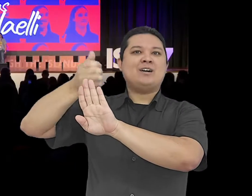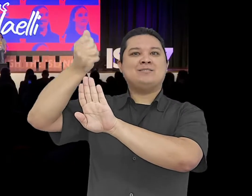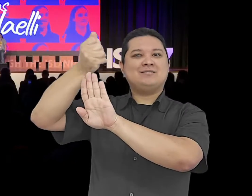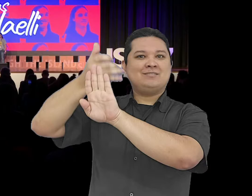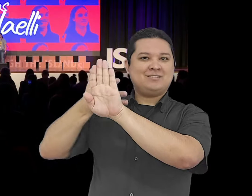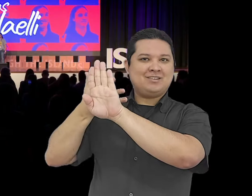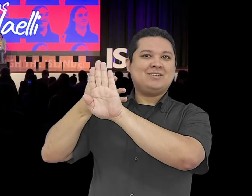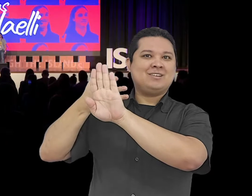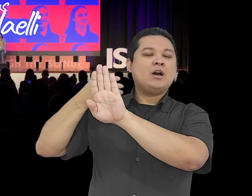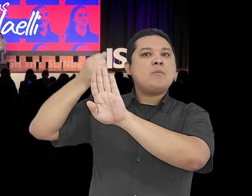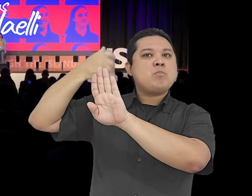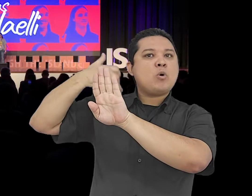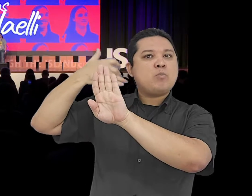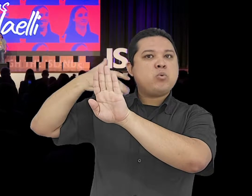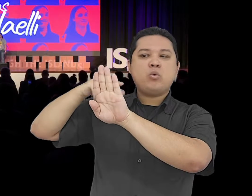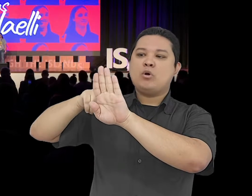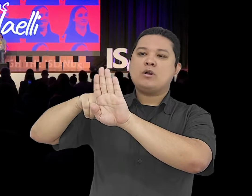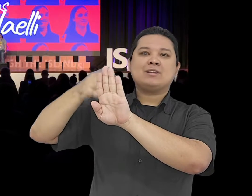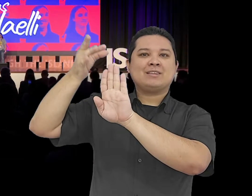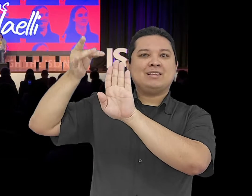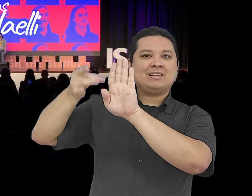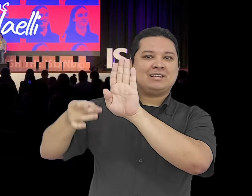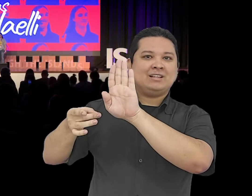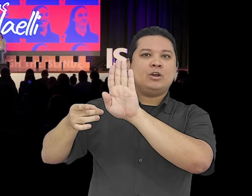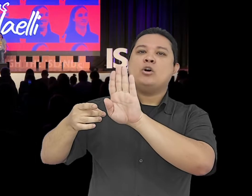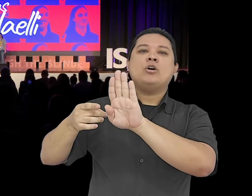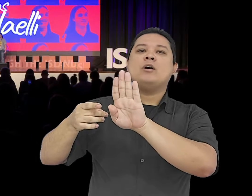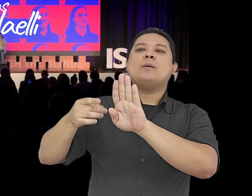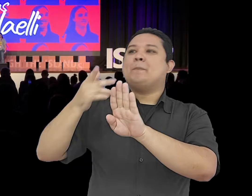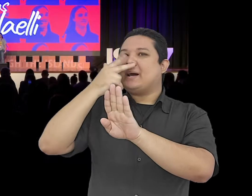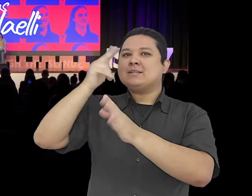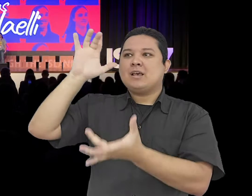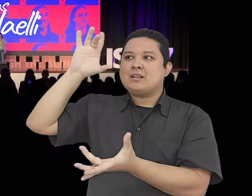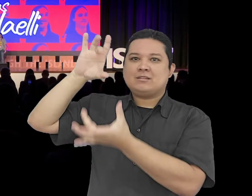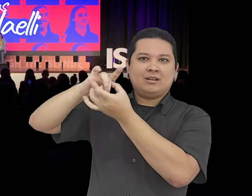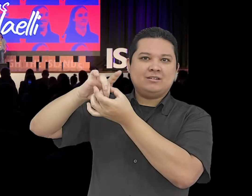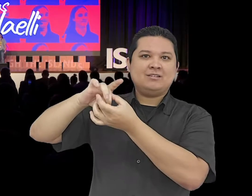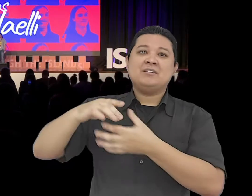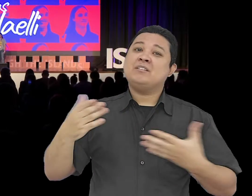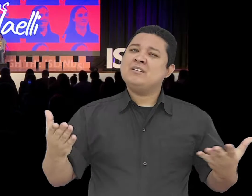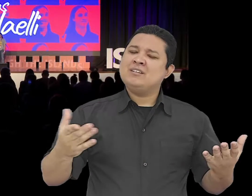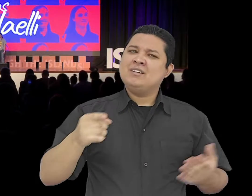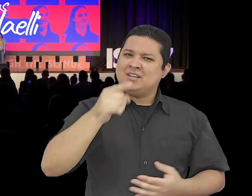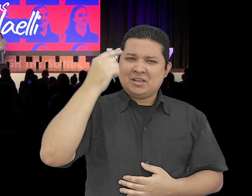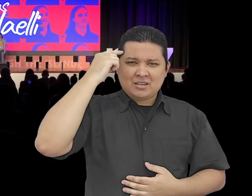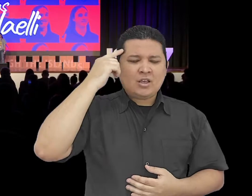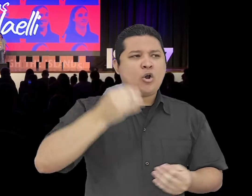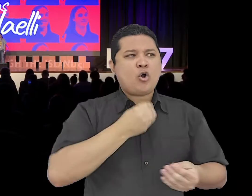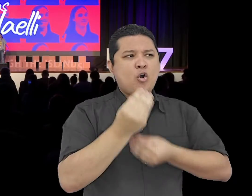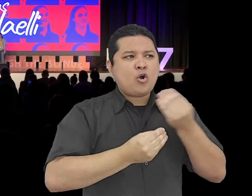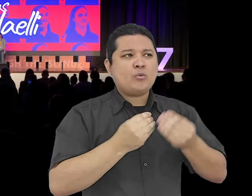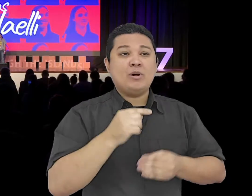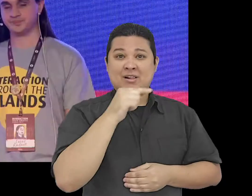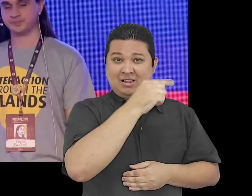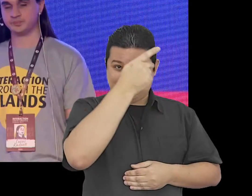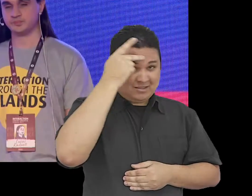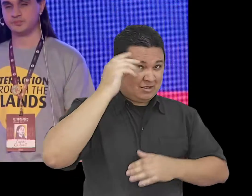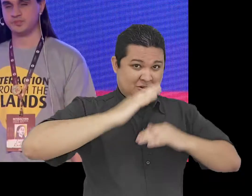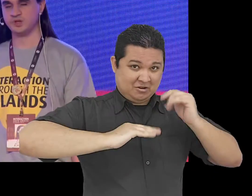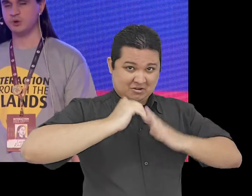chegou nessa decisão de falar assim, cara, eu acho que dá para a gente colocar uma opção aqui para construir um tweet com com uma descrição dentro de uma